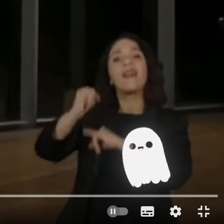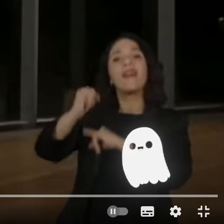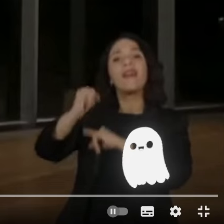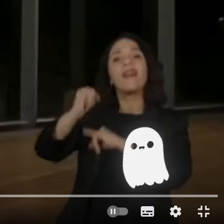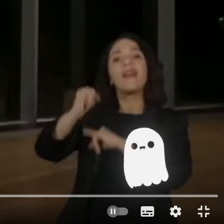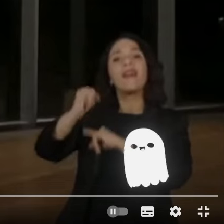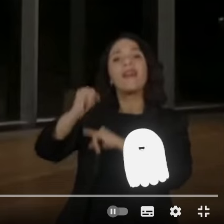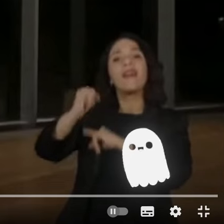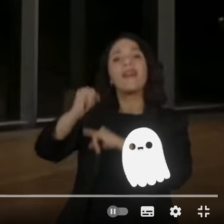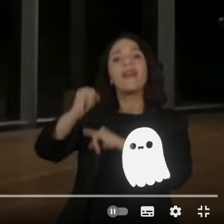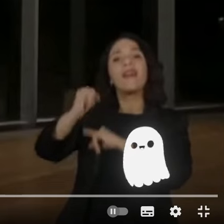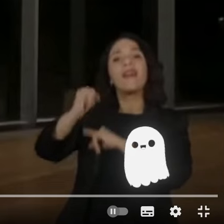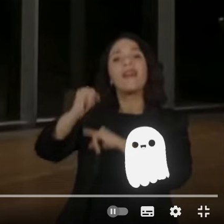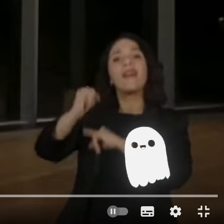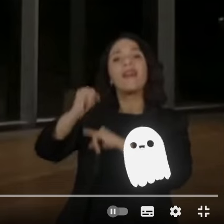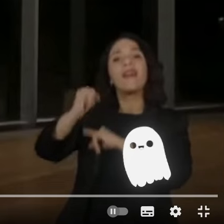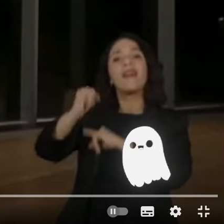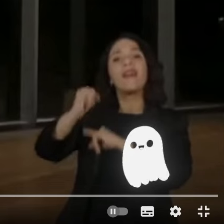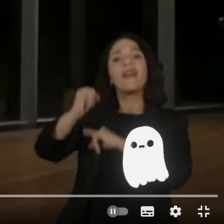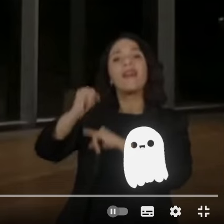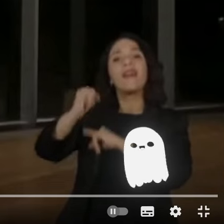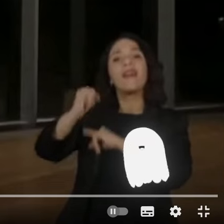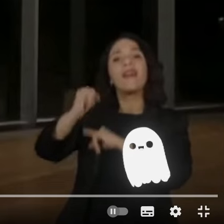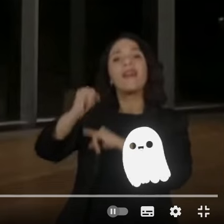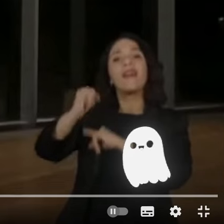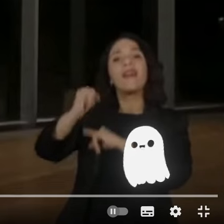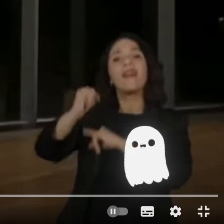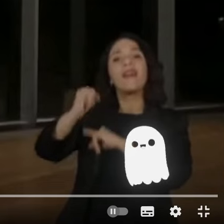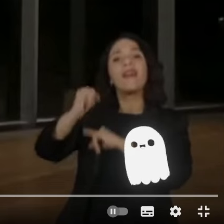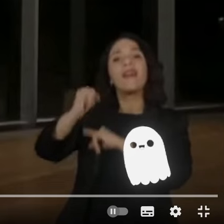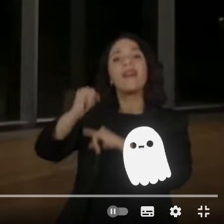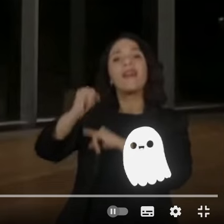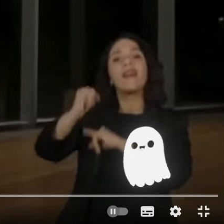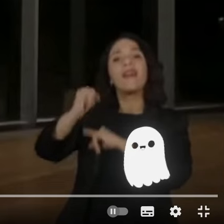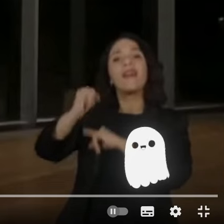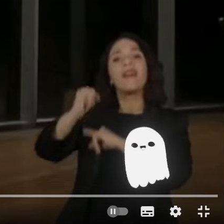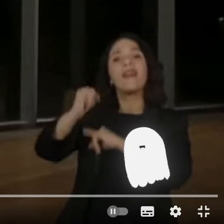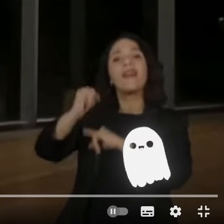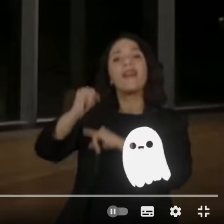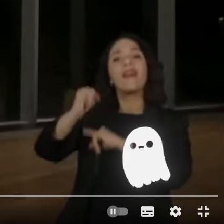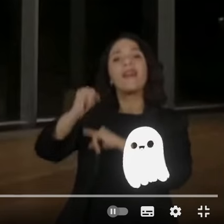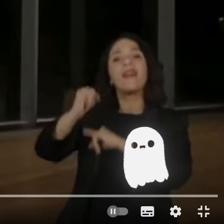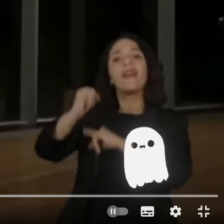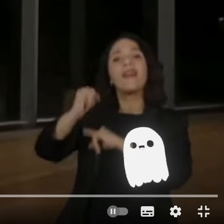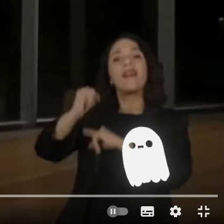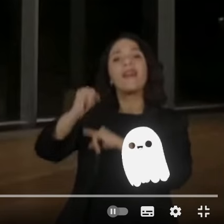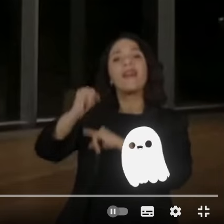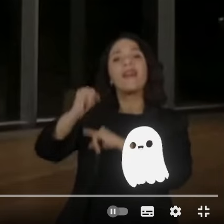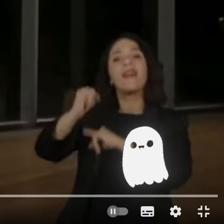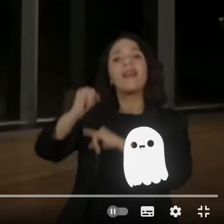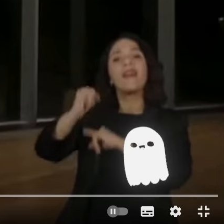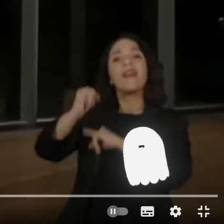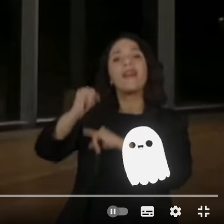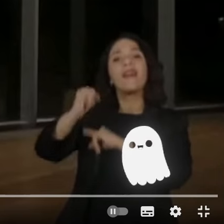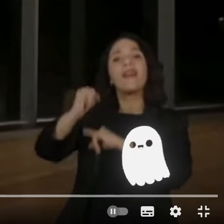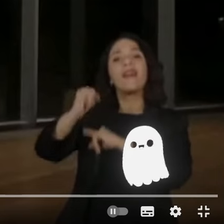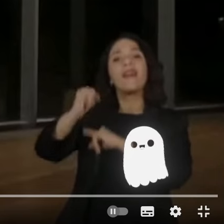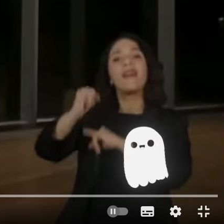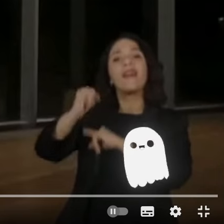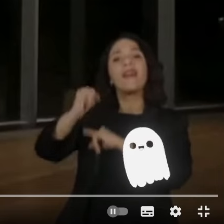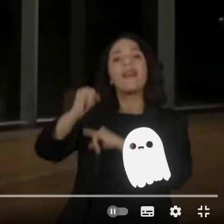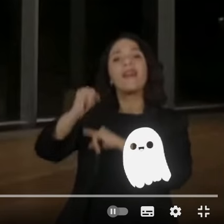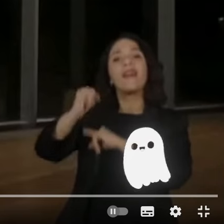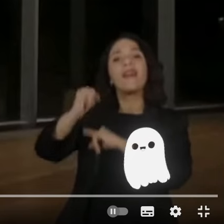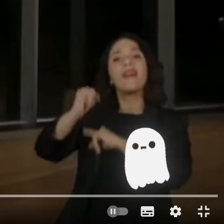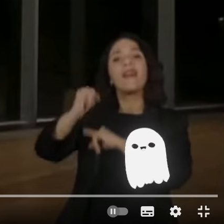um presente da minha família inteira, porque era R$150 a área VIP. E eu lembro que, tipo, era muito dinheiro, então foi um presente que